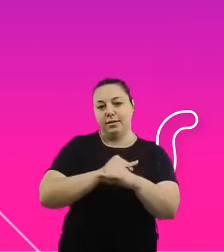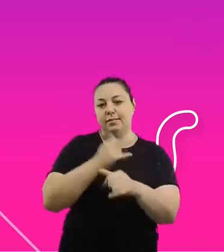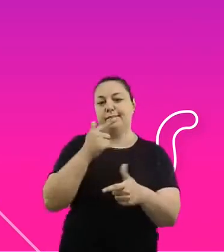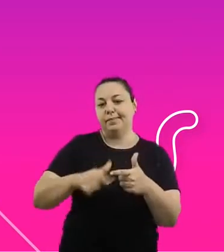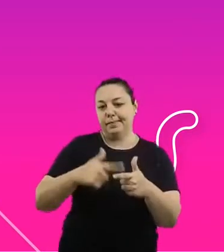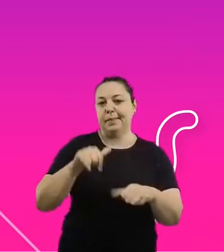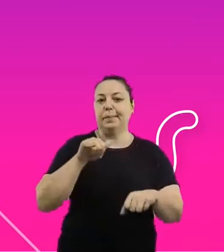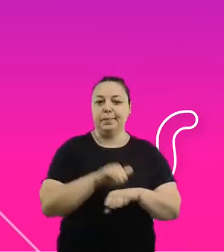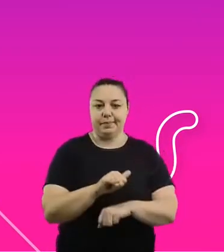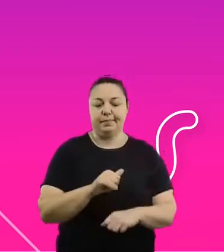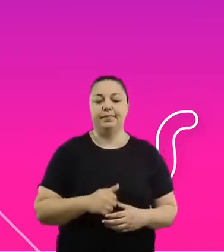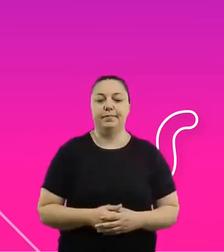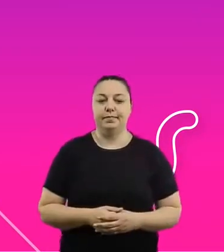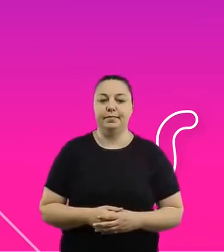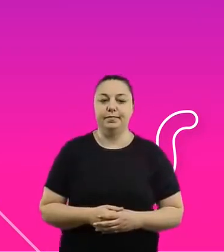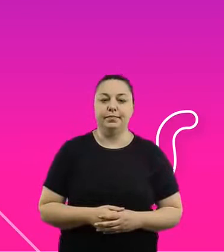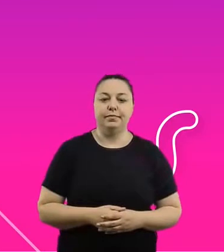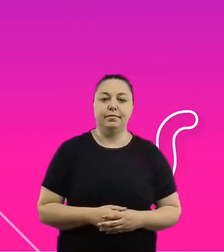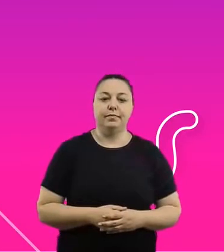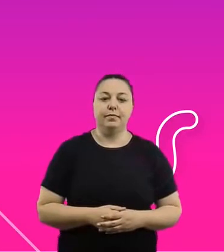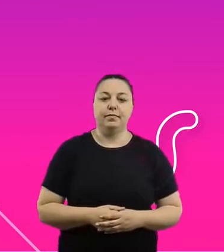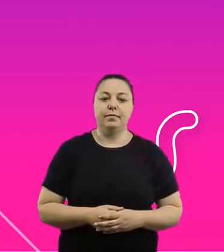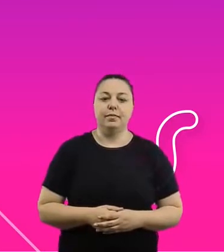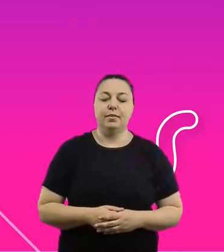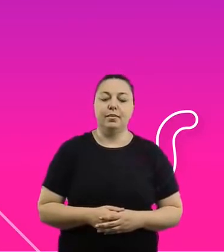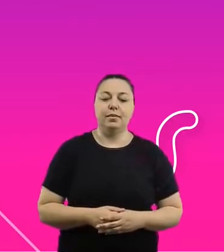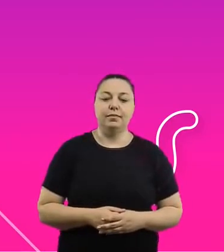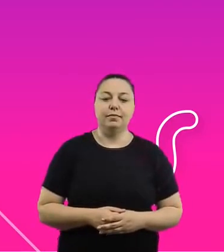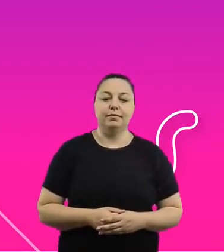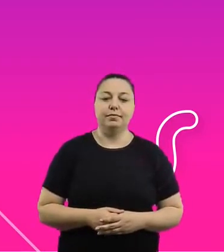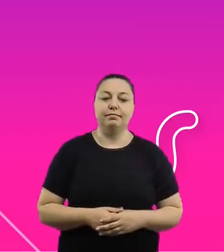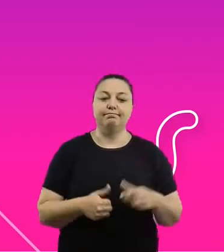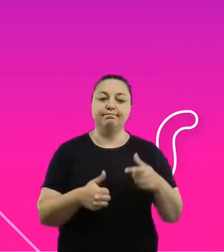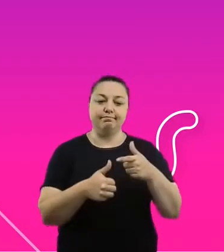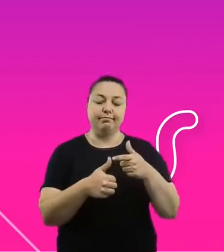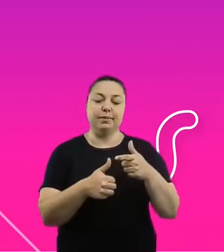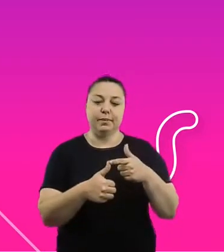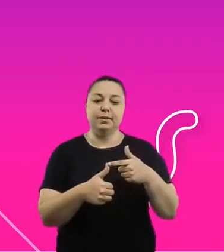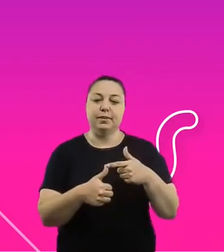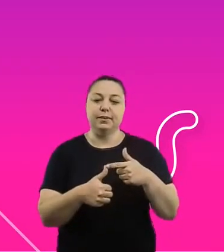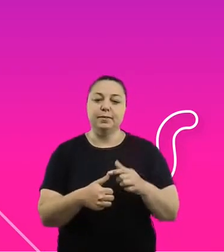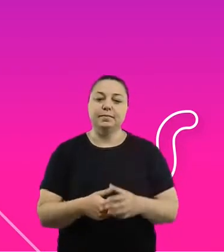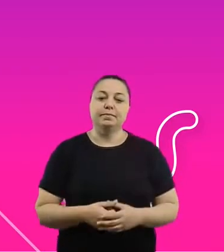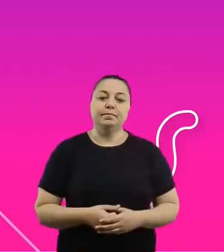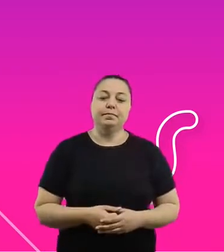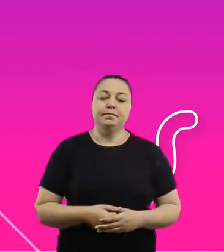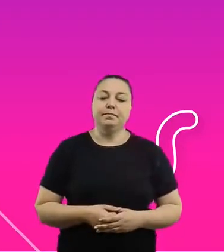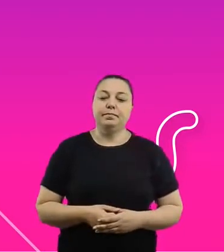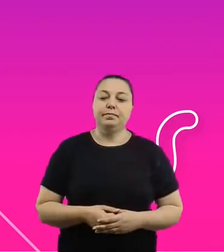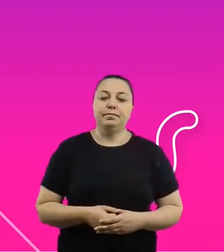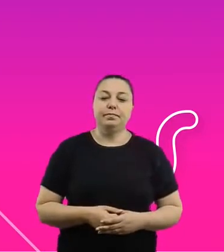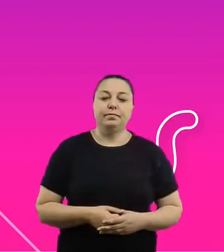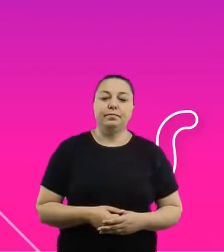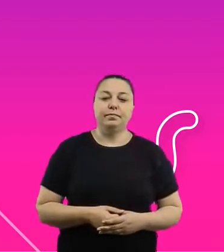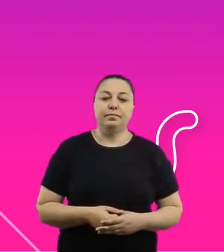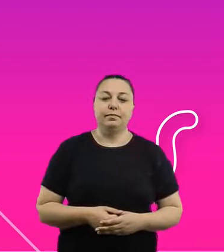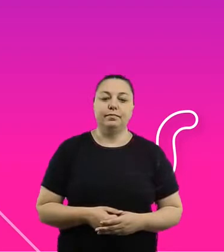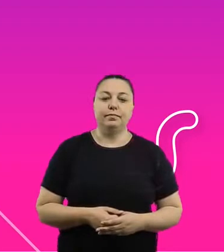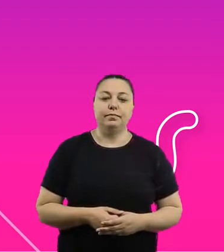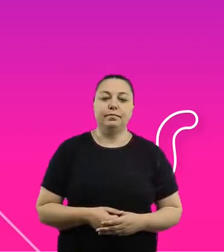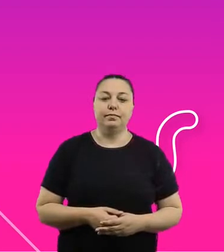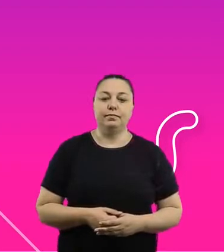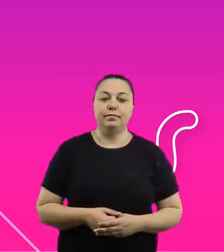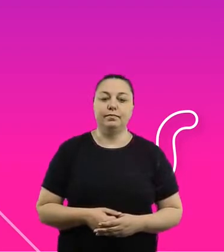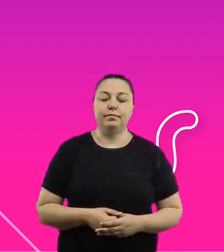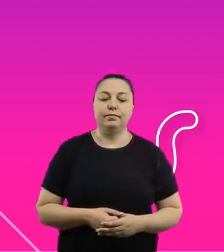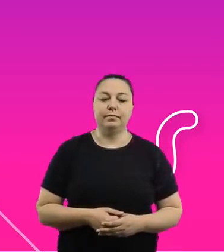primeiro lugar, um dos grandes pontos aqui é um ambiente, que eu acredito que vocês já